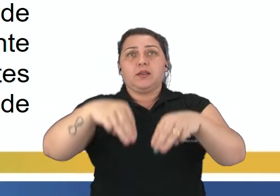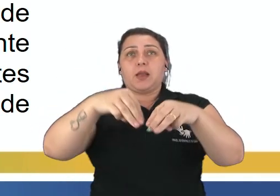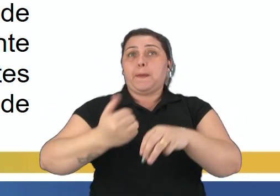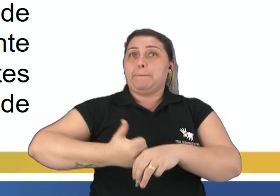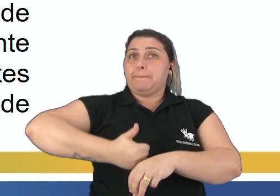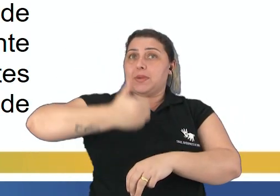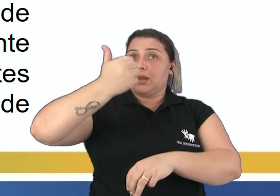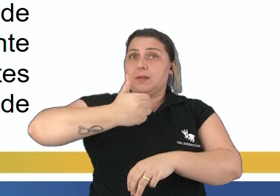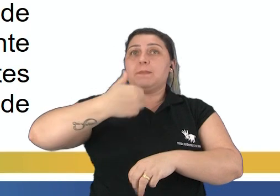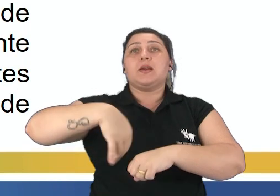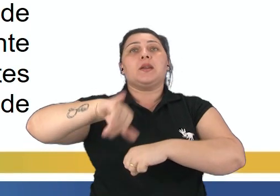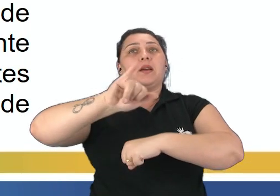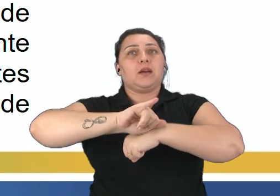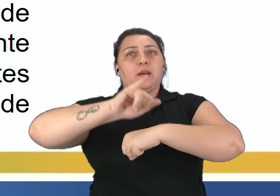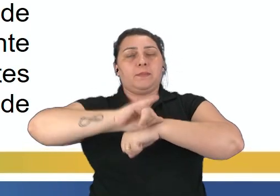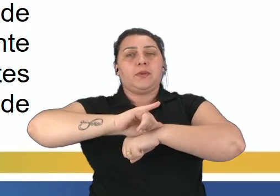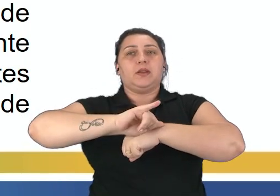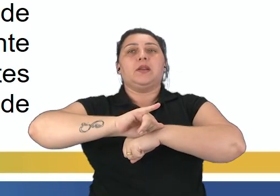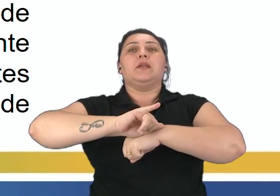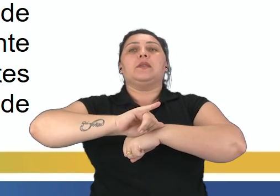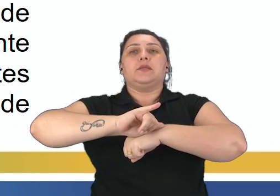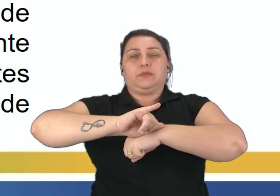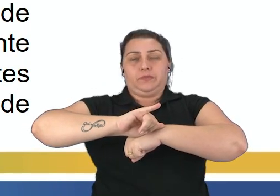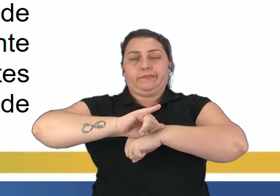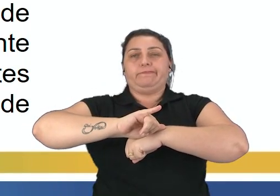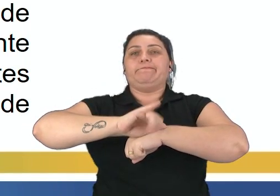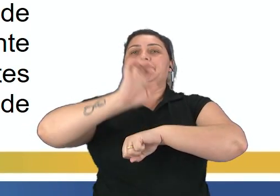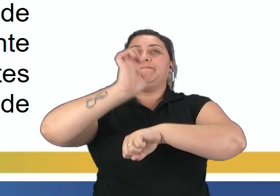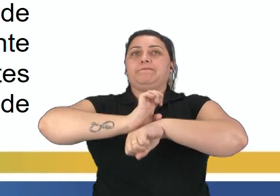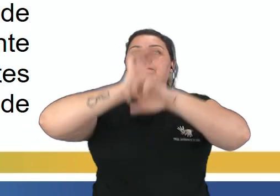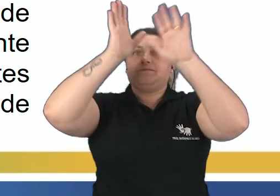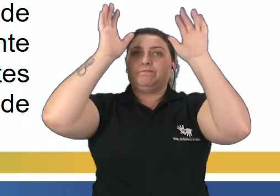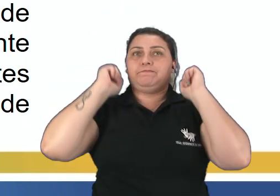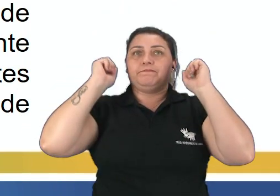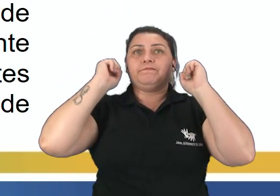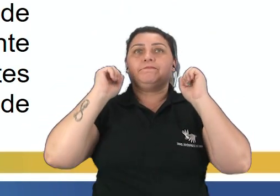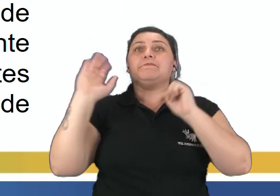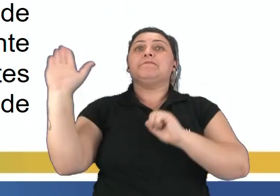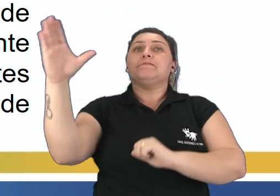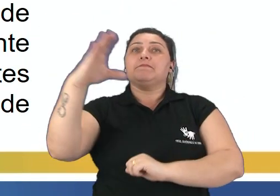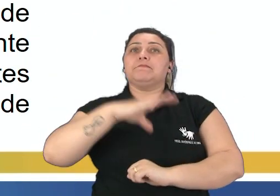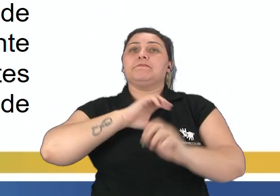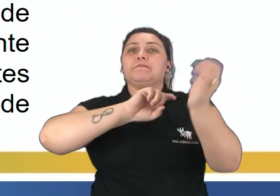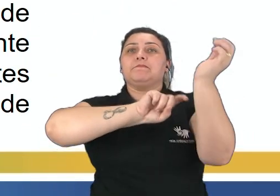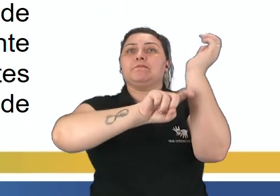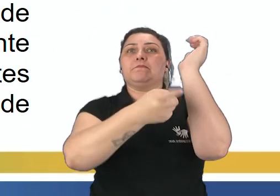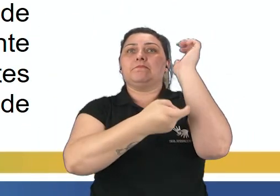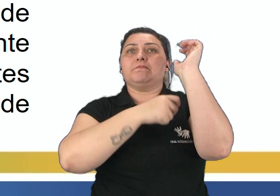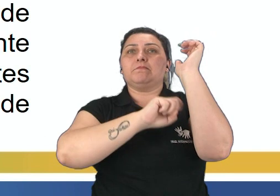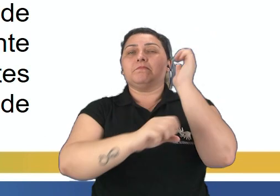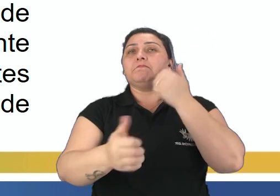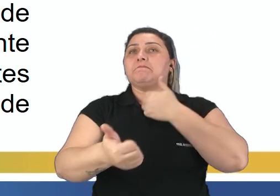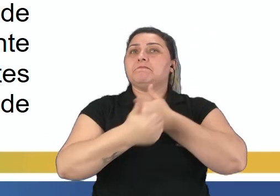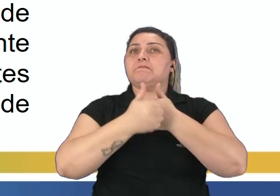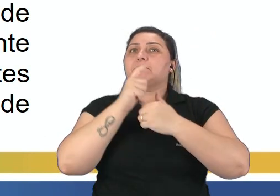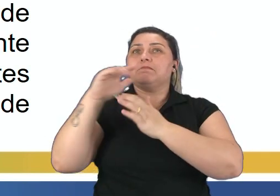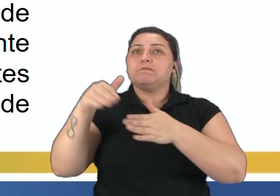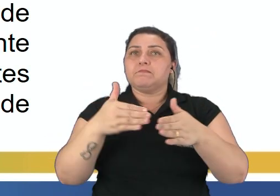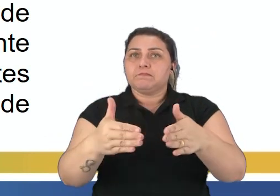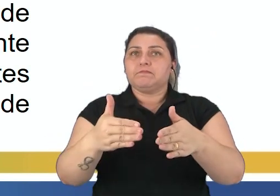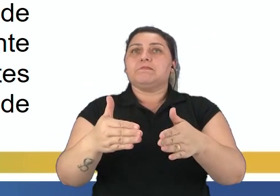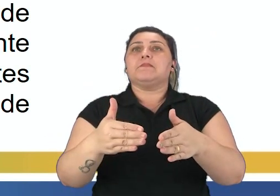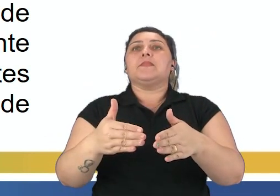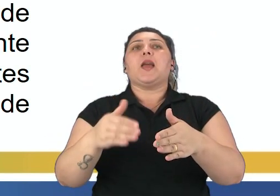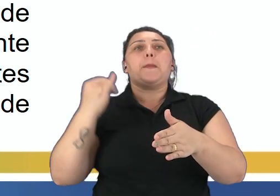foi a primeira capital do estado do Acre. A cidade de Chapuri, às margens do rio Acre,